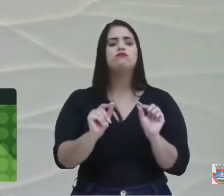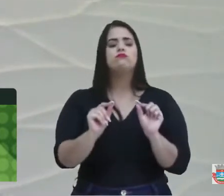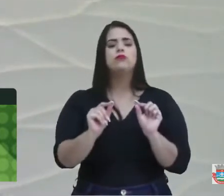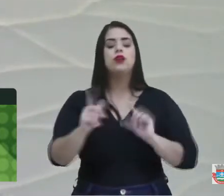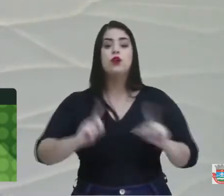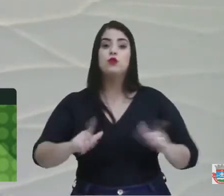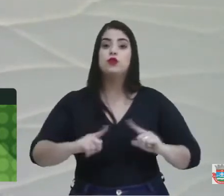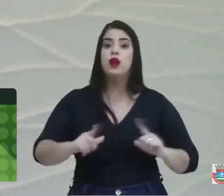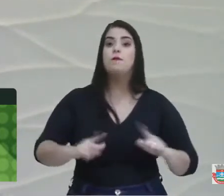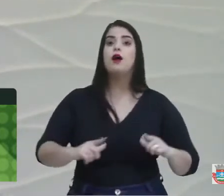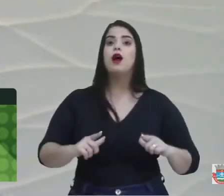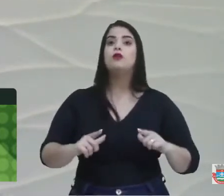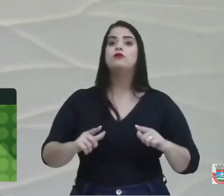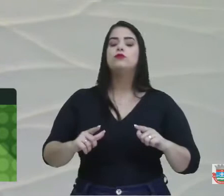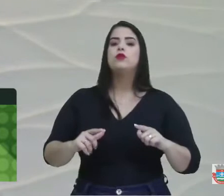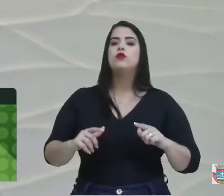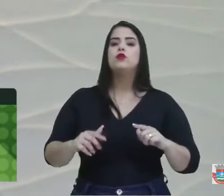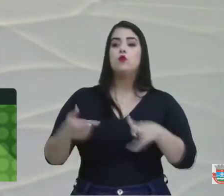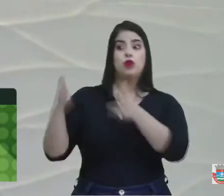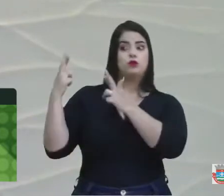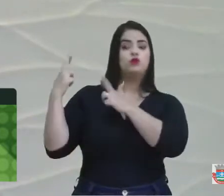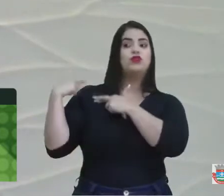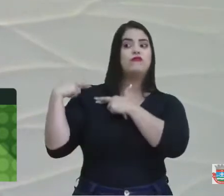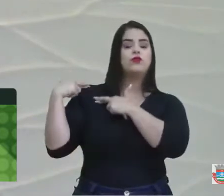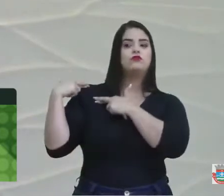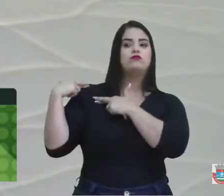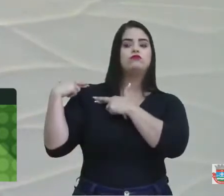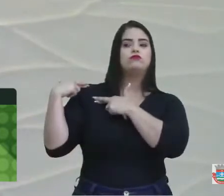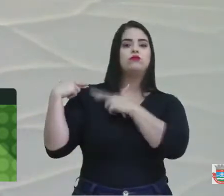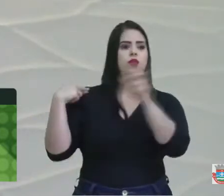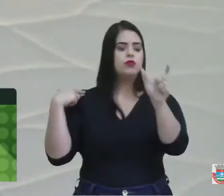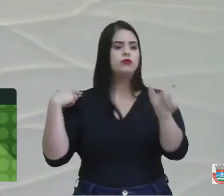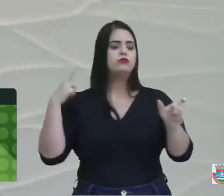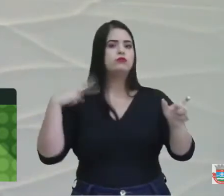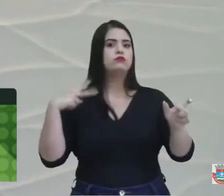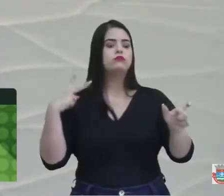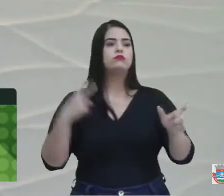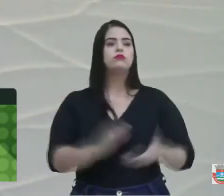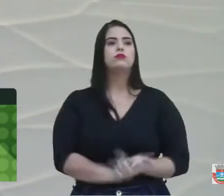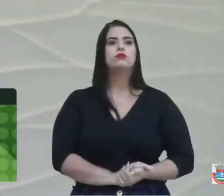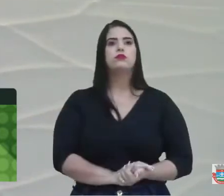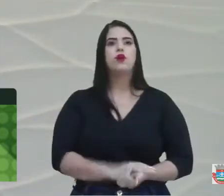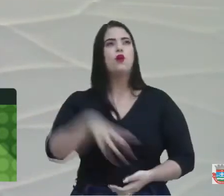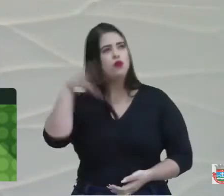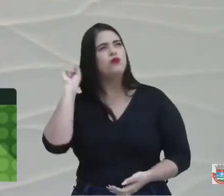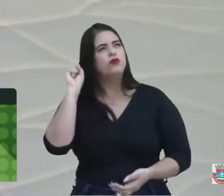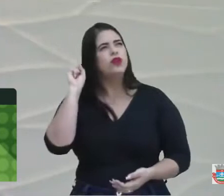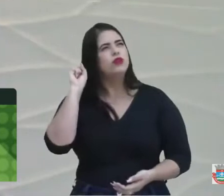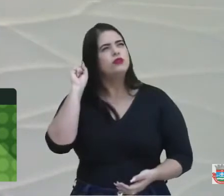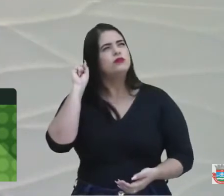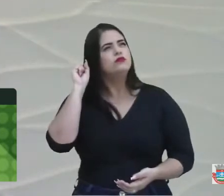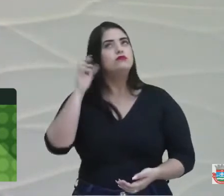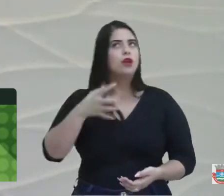enquanto representante da categoria é de sempre buscar melhorias. Ouvindo aqui as falas, os